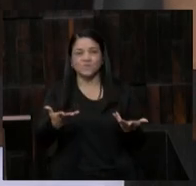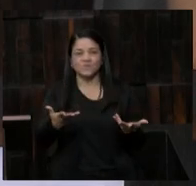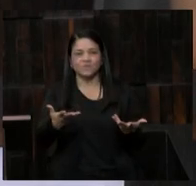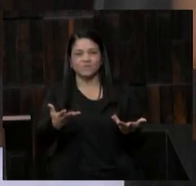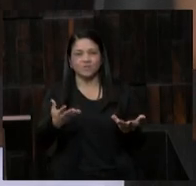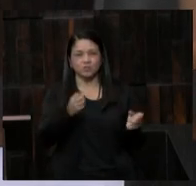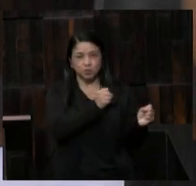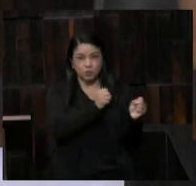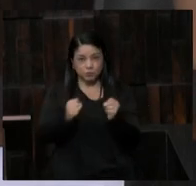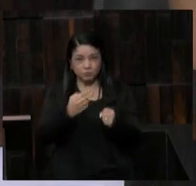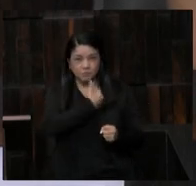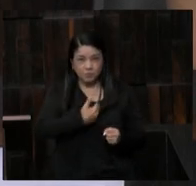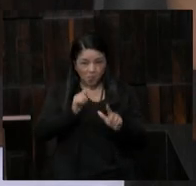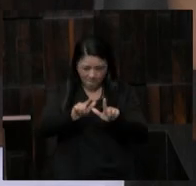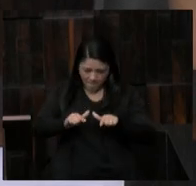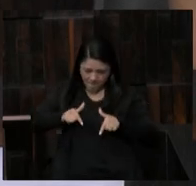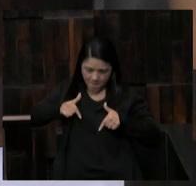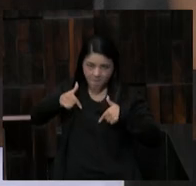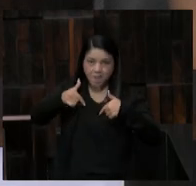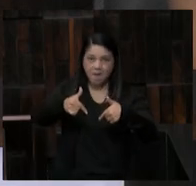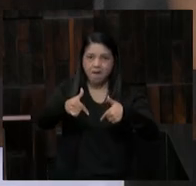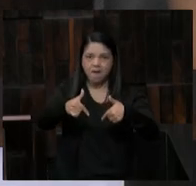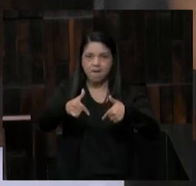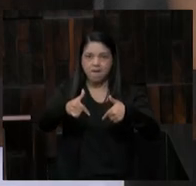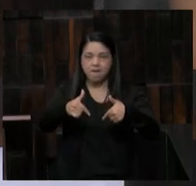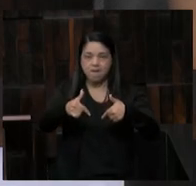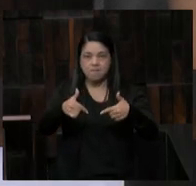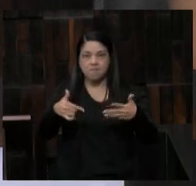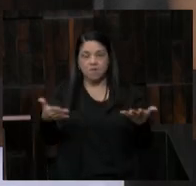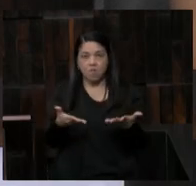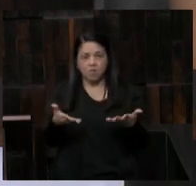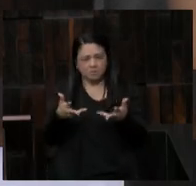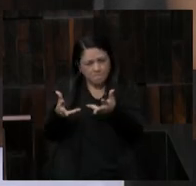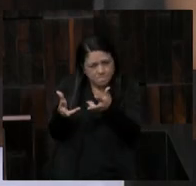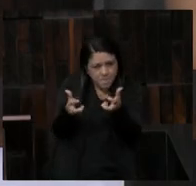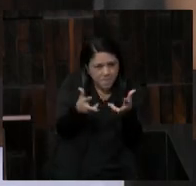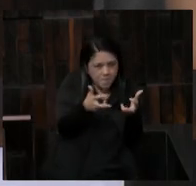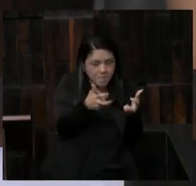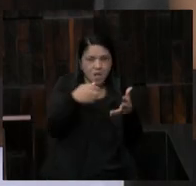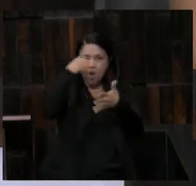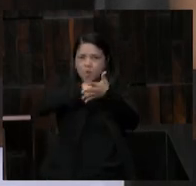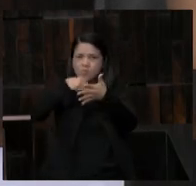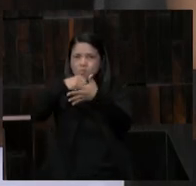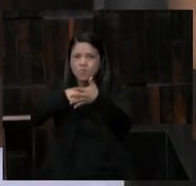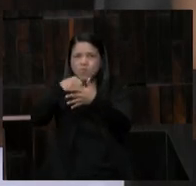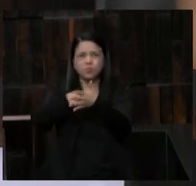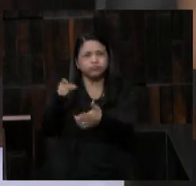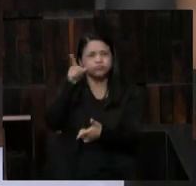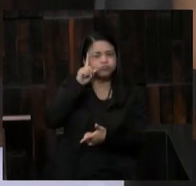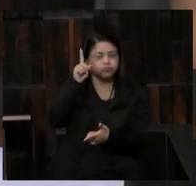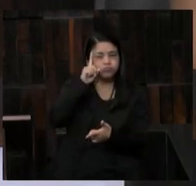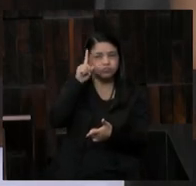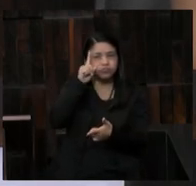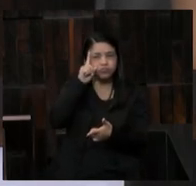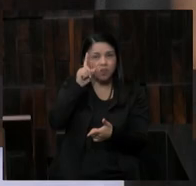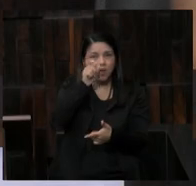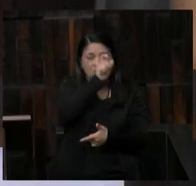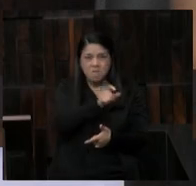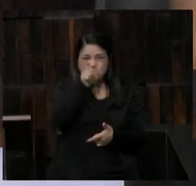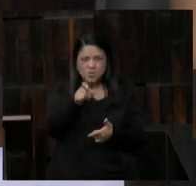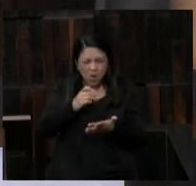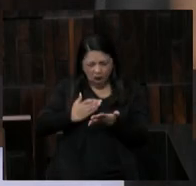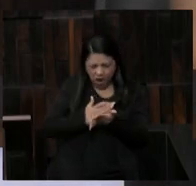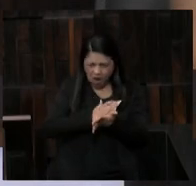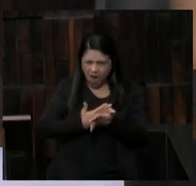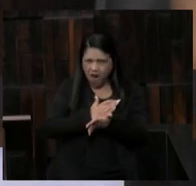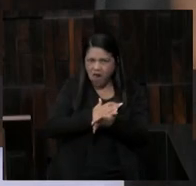de um poder público atuante, como é o que nós estamos vendo e vivenciando e lutando cada vez mais, de pessoas